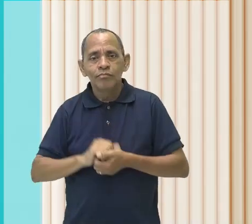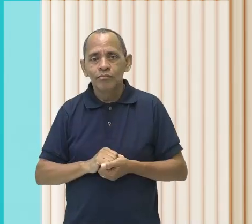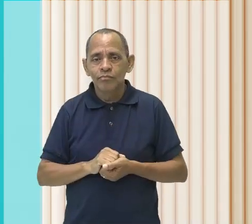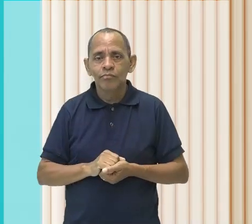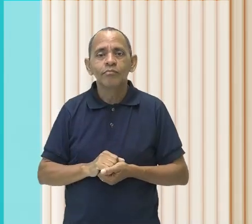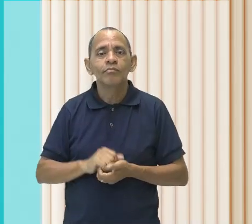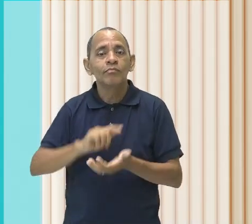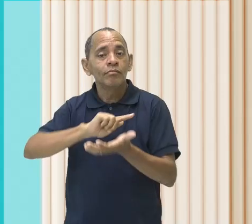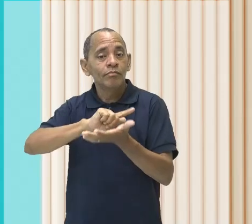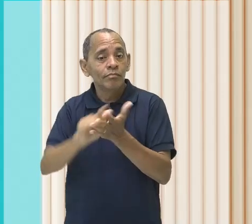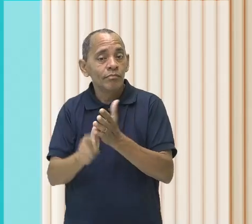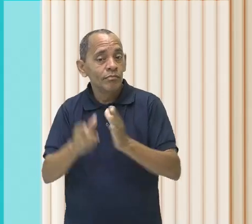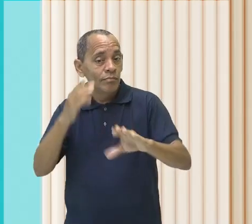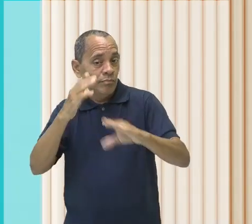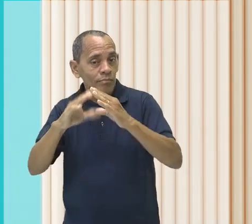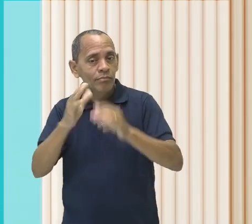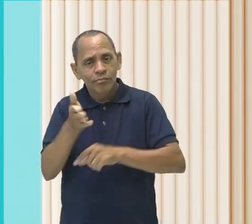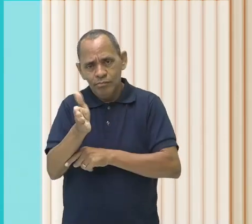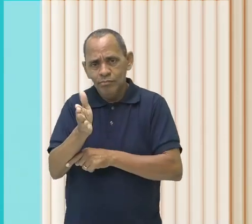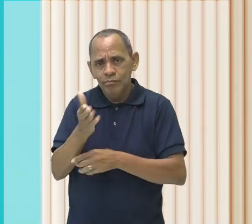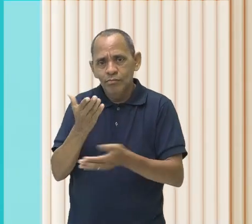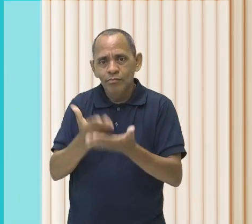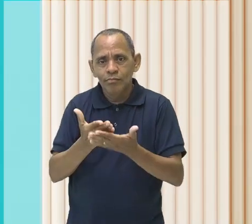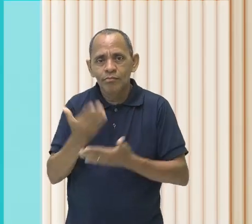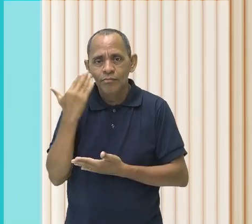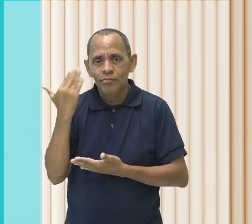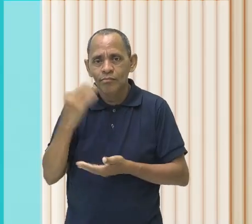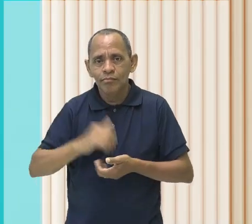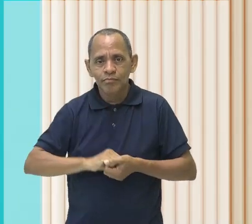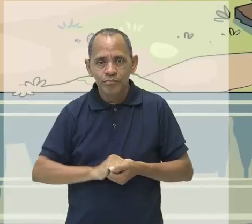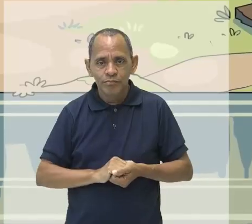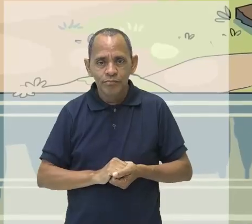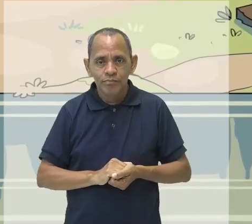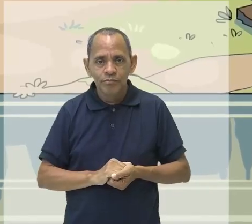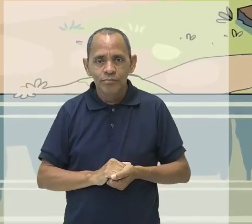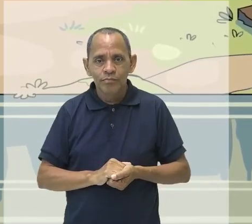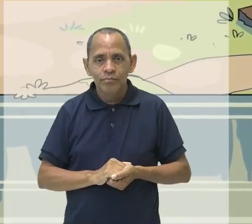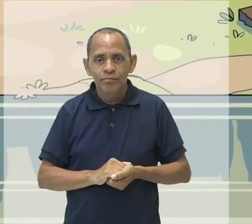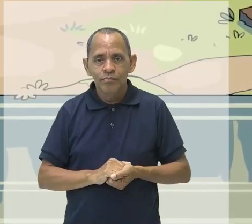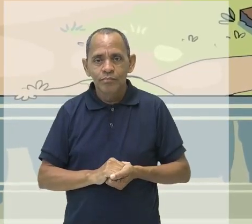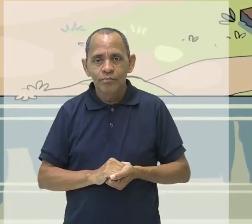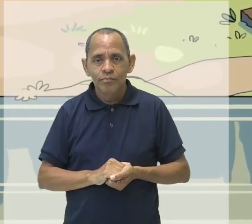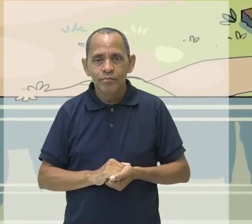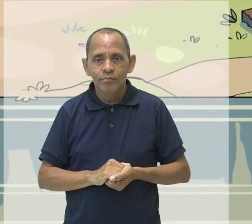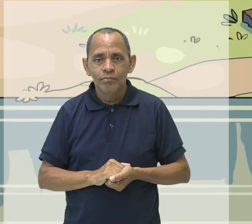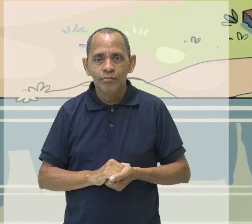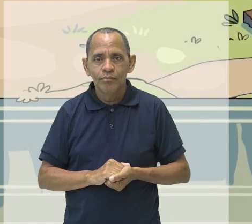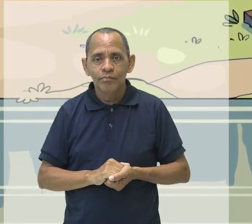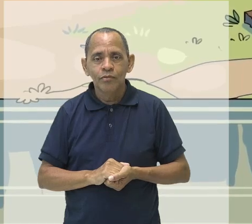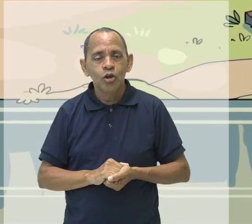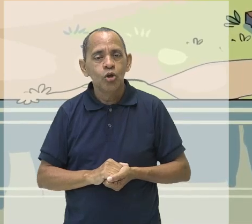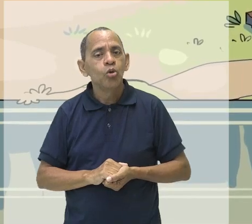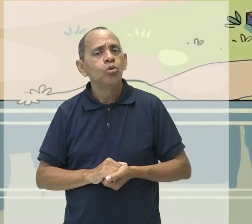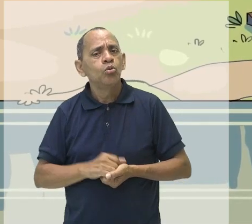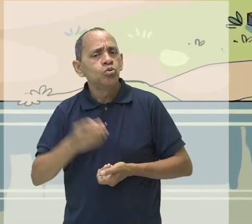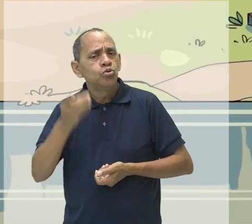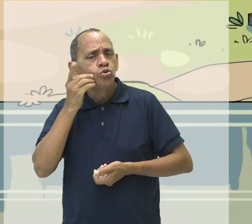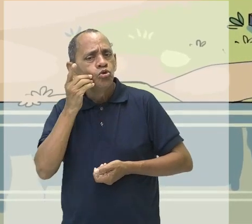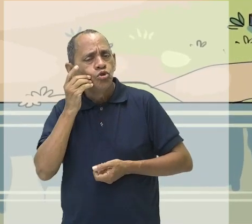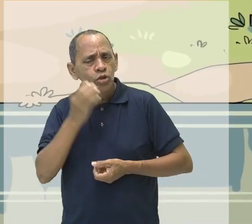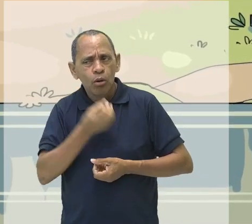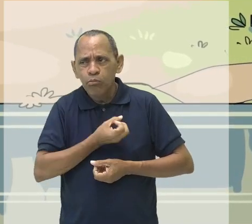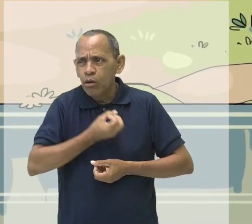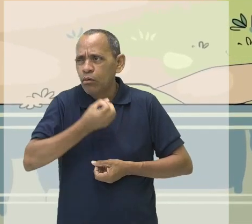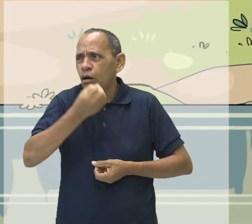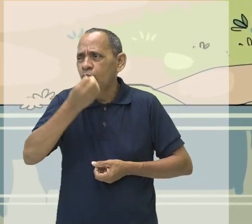gênero canção que nós já estudamos nessa unidade. Acompanhe. Um certo dia, fui fazer uma viagem lá